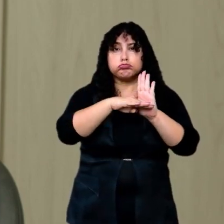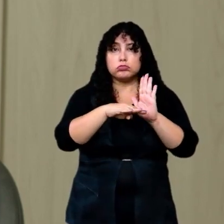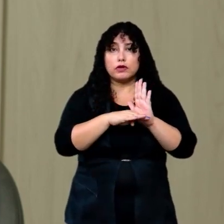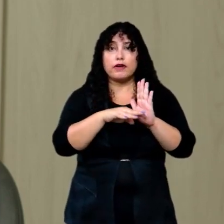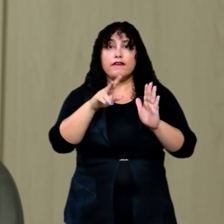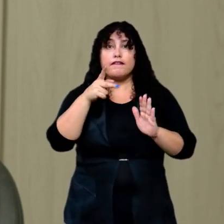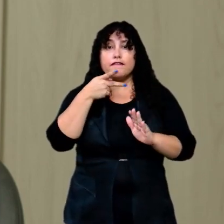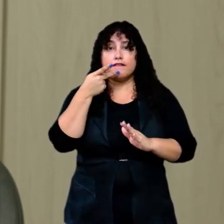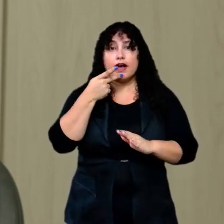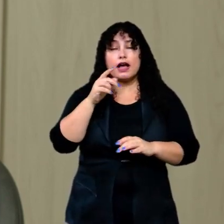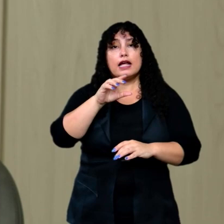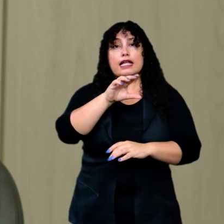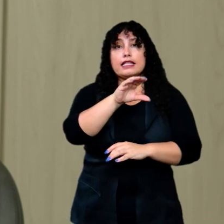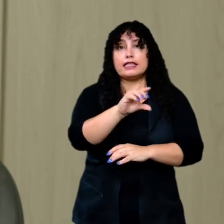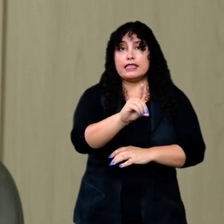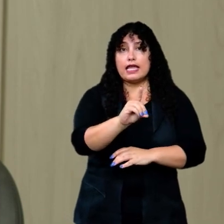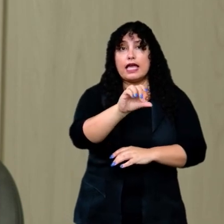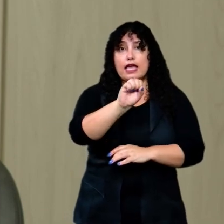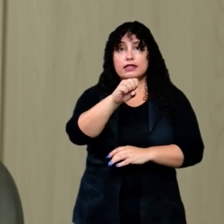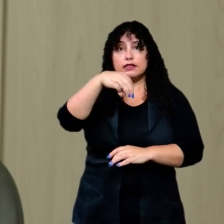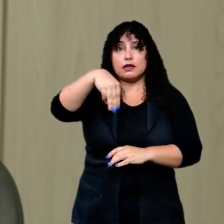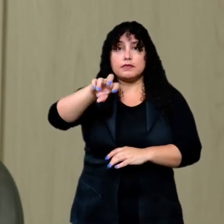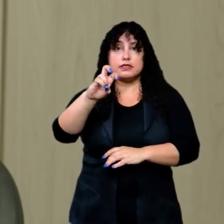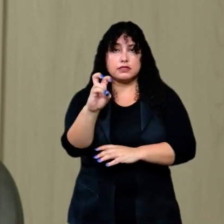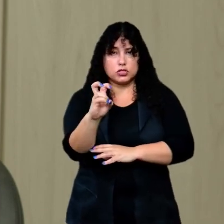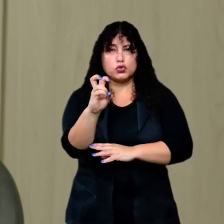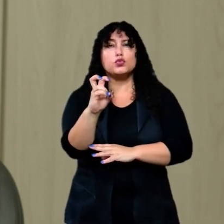do DSM-5, né? Que